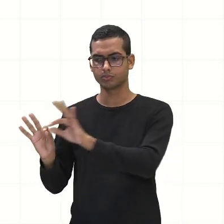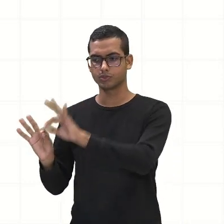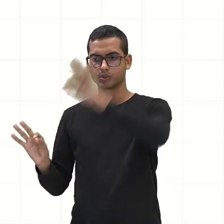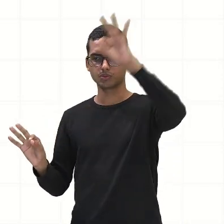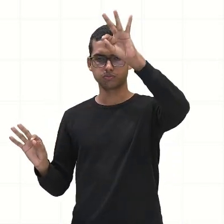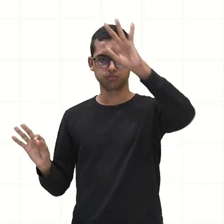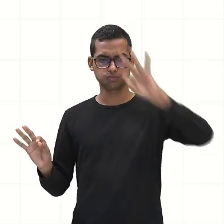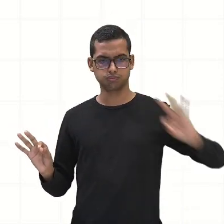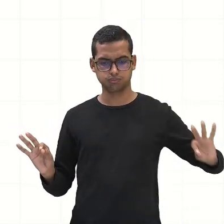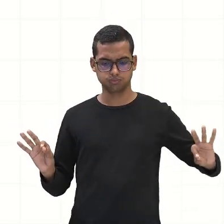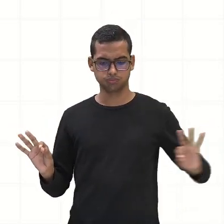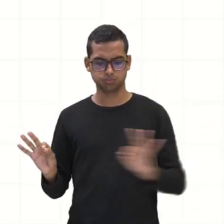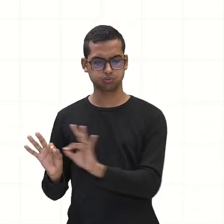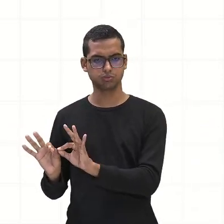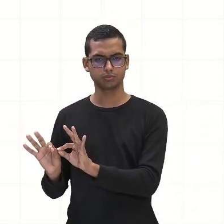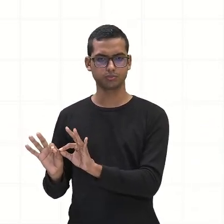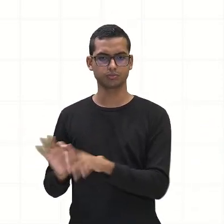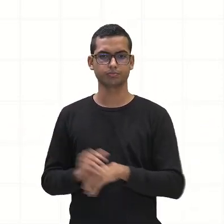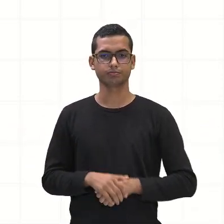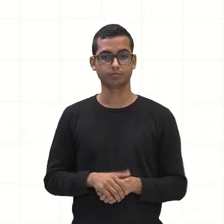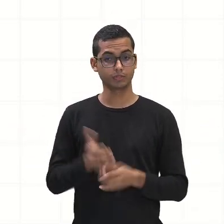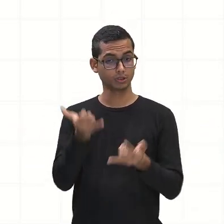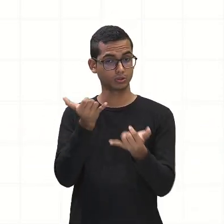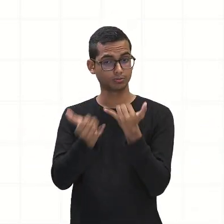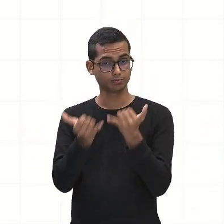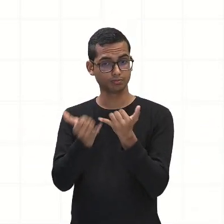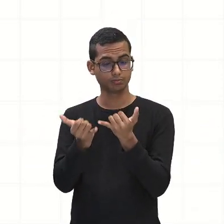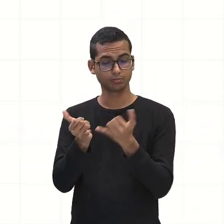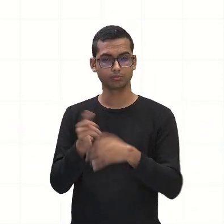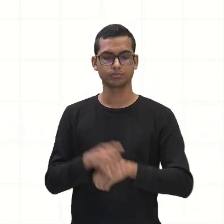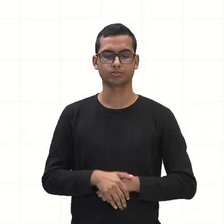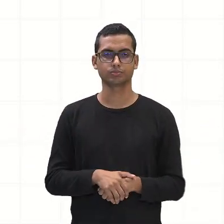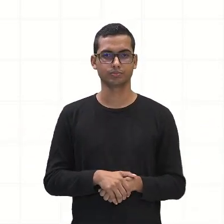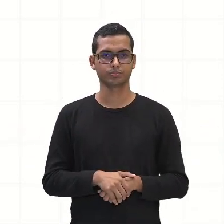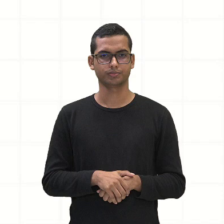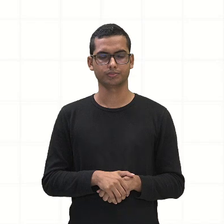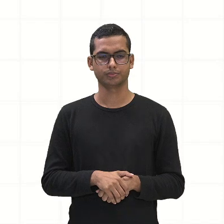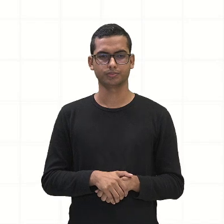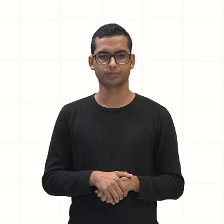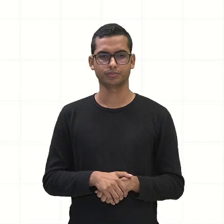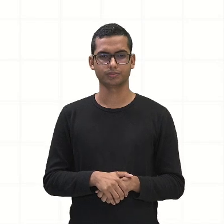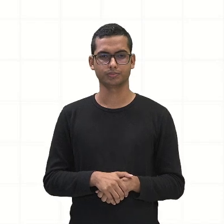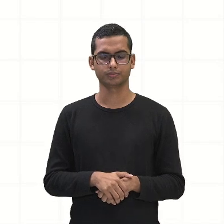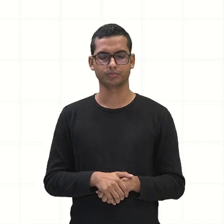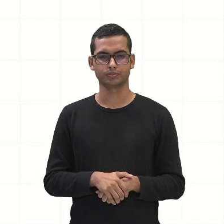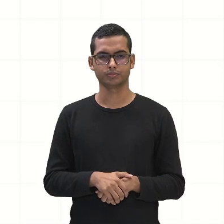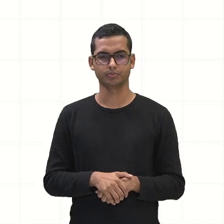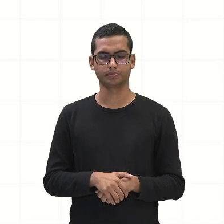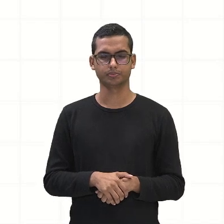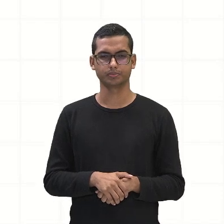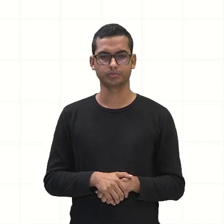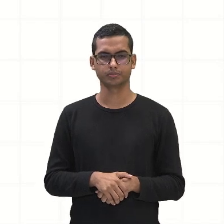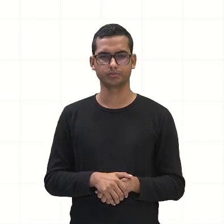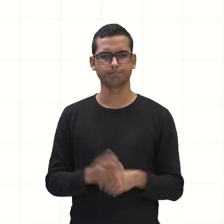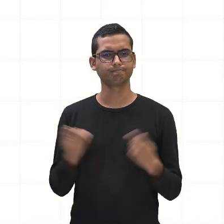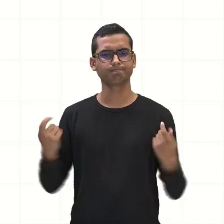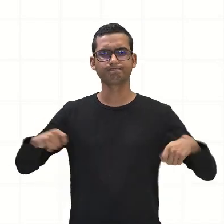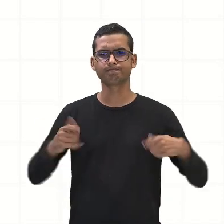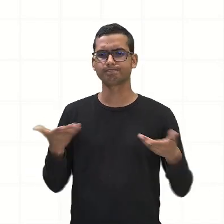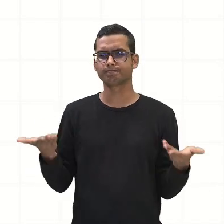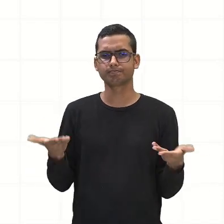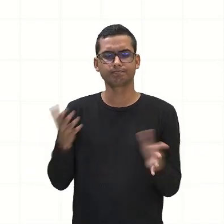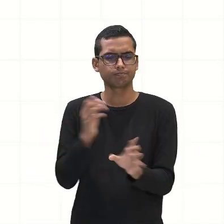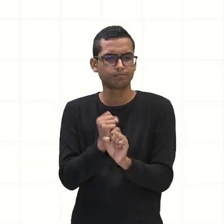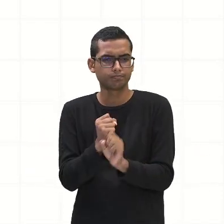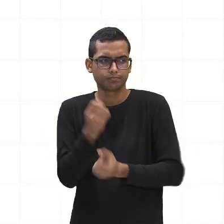certo? Então, ele é semelhante ao meu triângulo maior. E agora, professor, o que é que eu posso fazer?